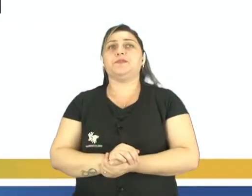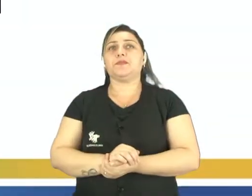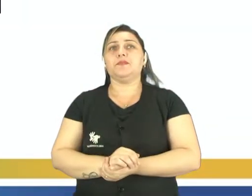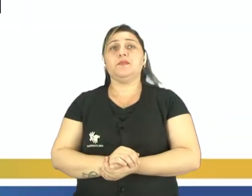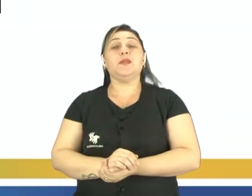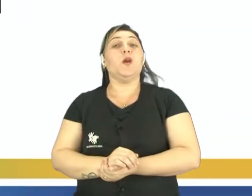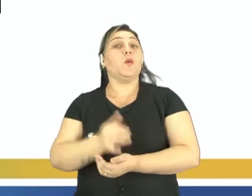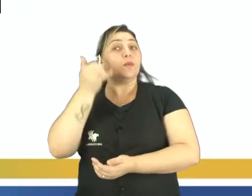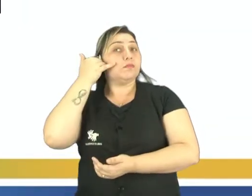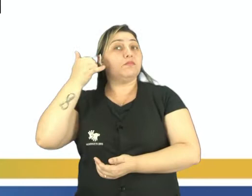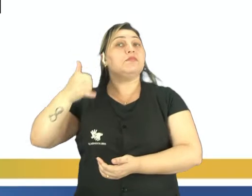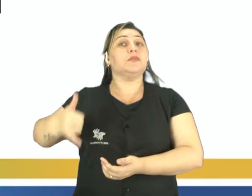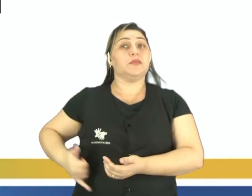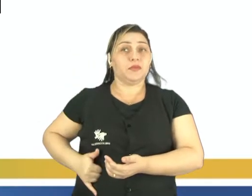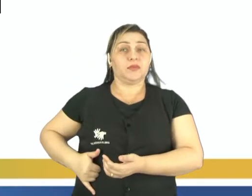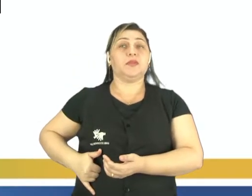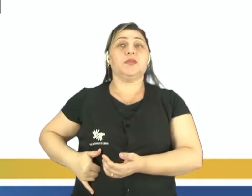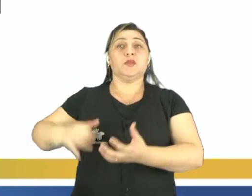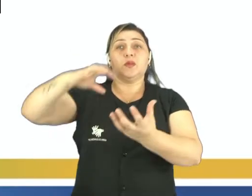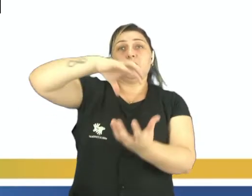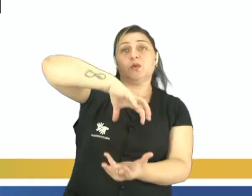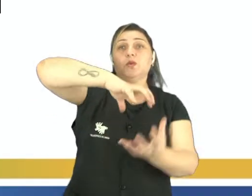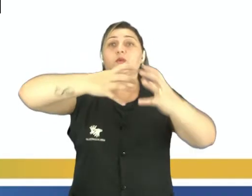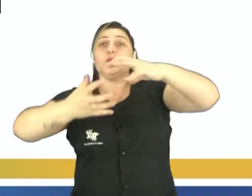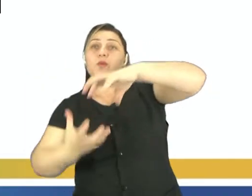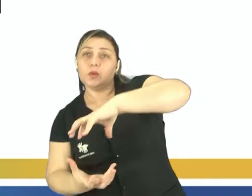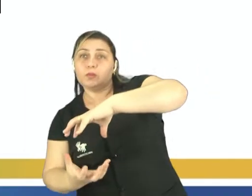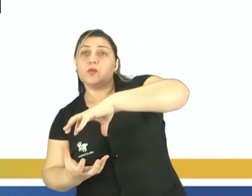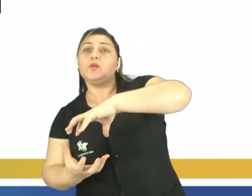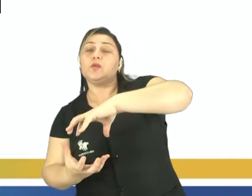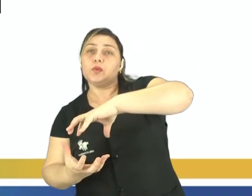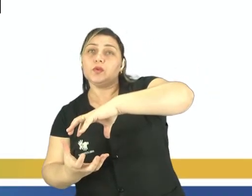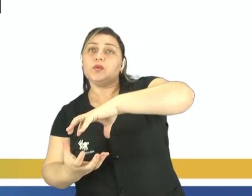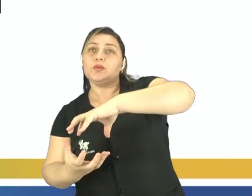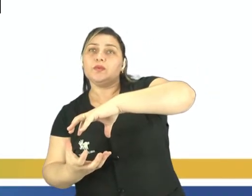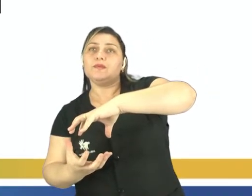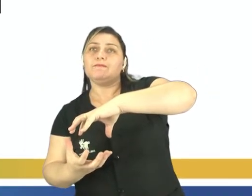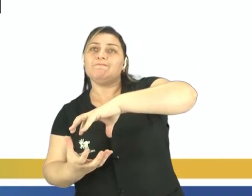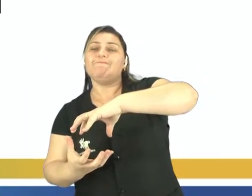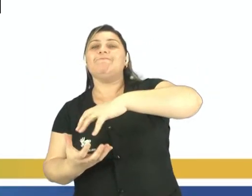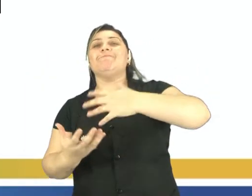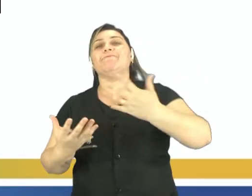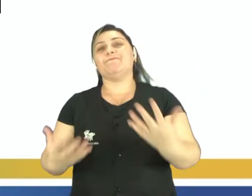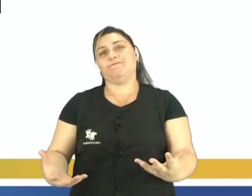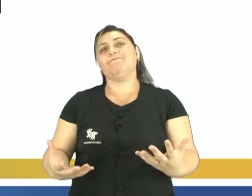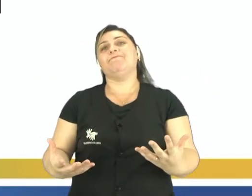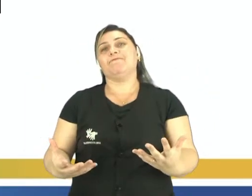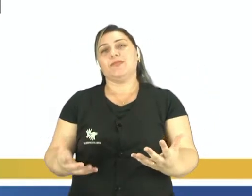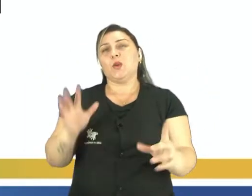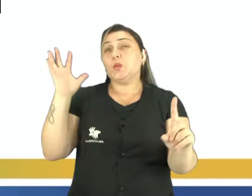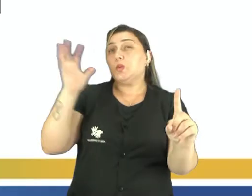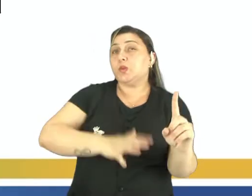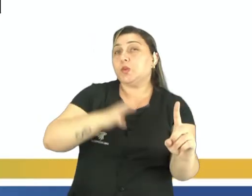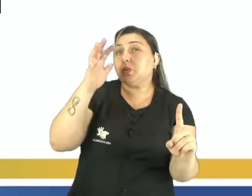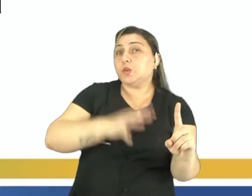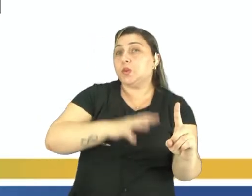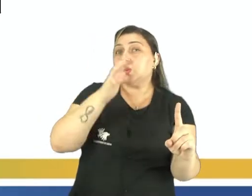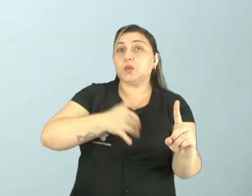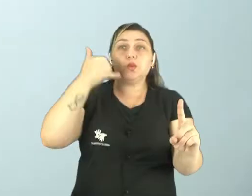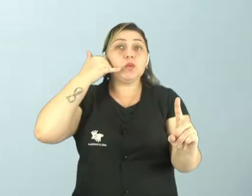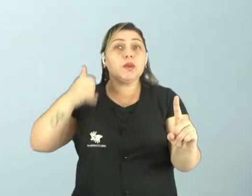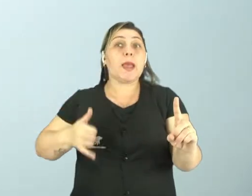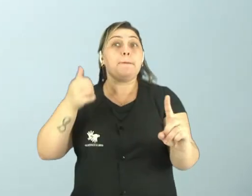o celular virou um mundo, e virou um mundo de ponta a cabeça, né? Isso